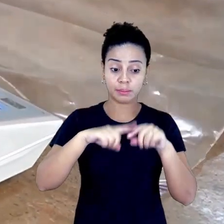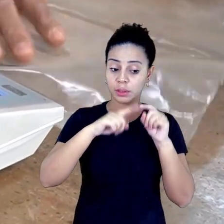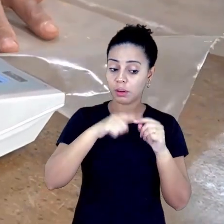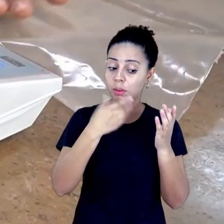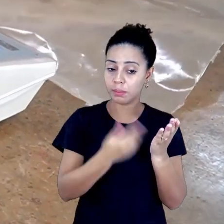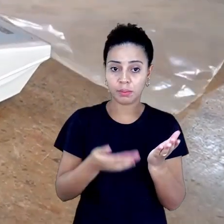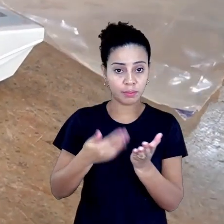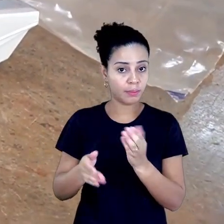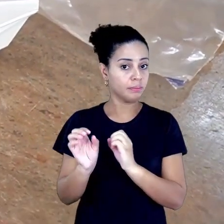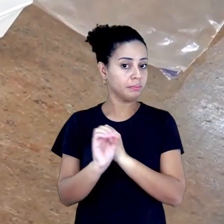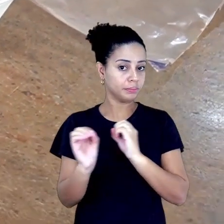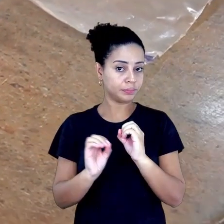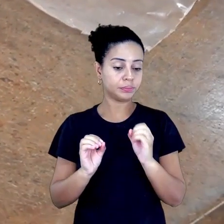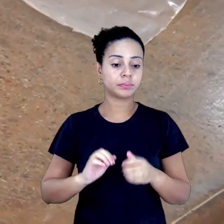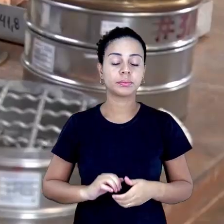material.